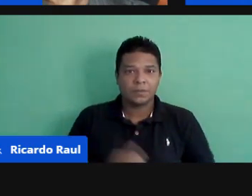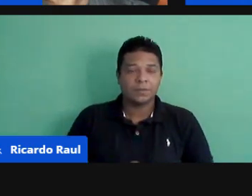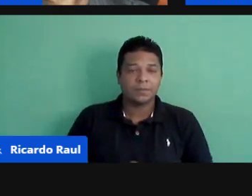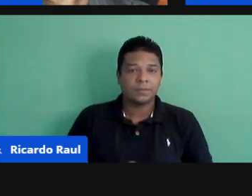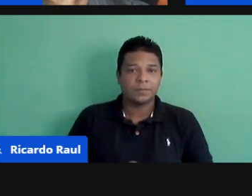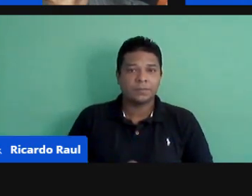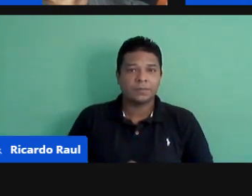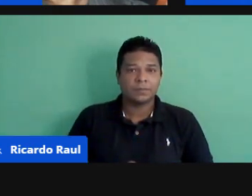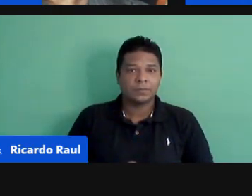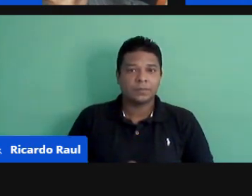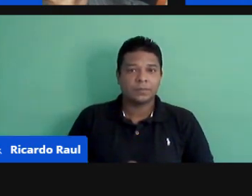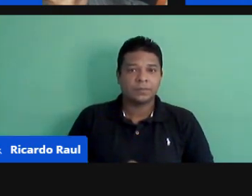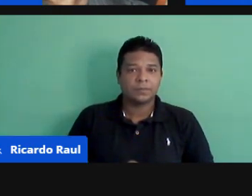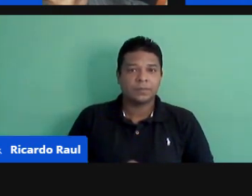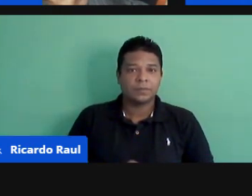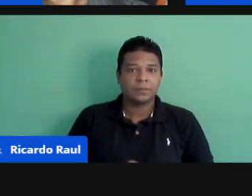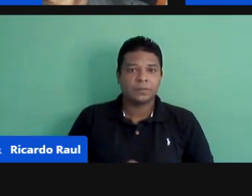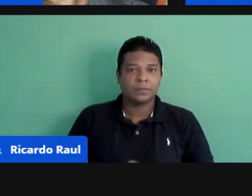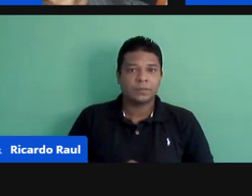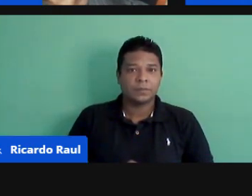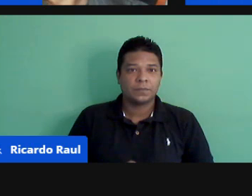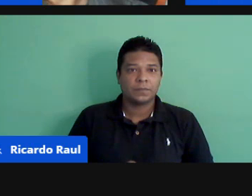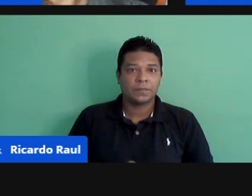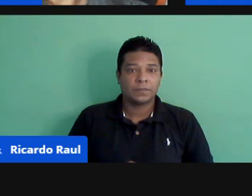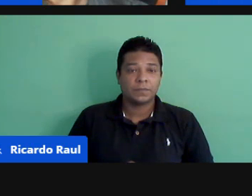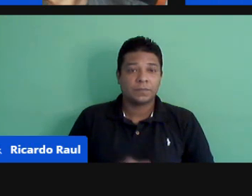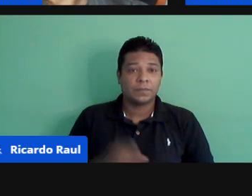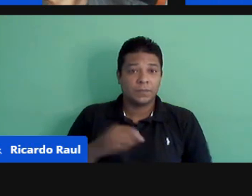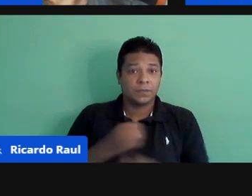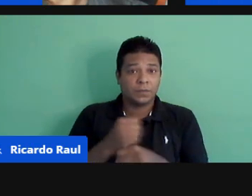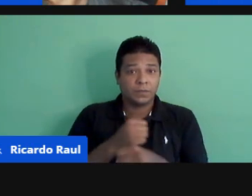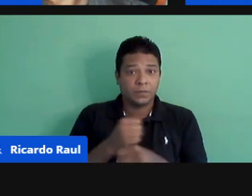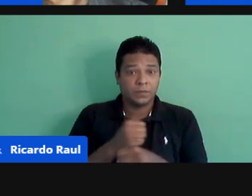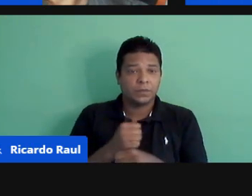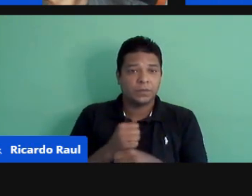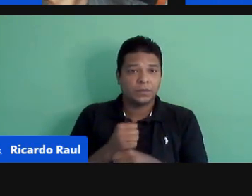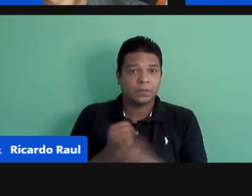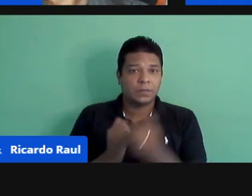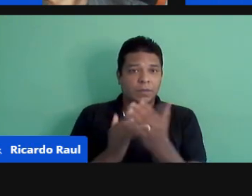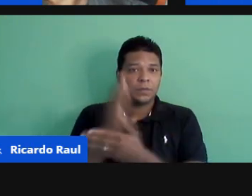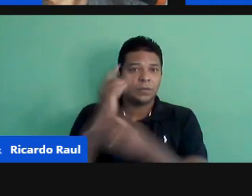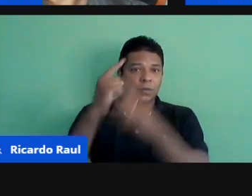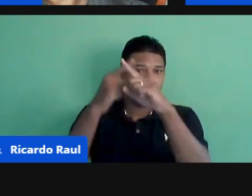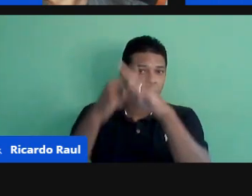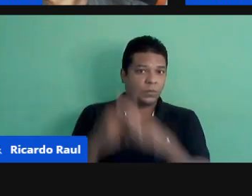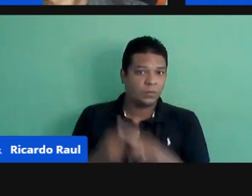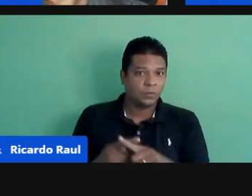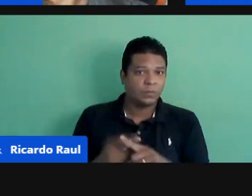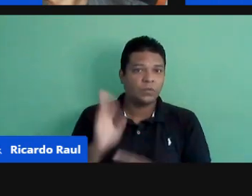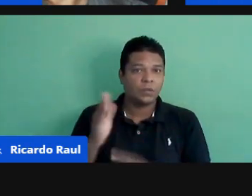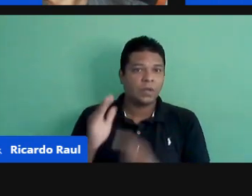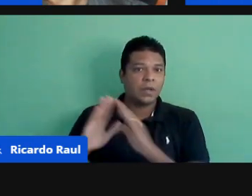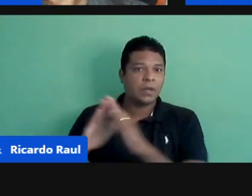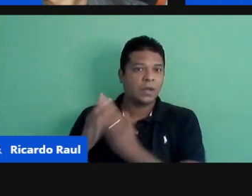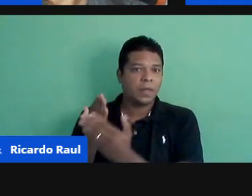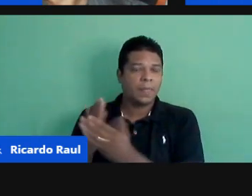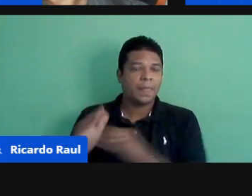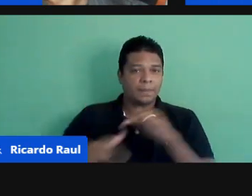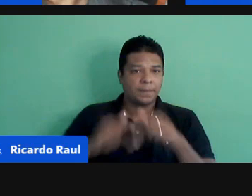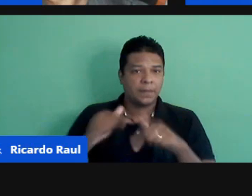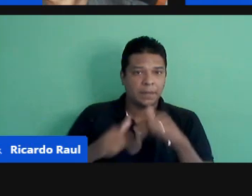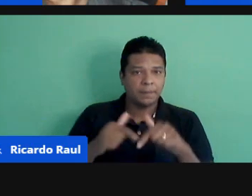fui convocado esse ano, né? Fui nomeado no concurso, mas já trabalho há um bom tempo na